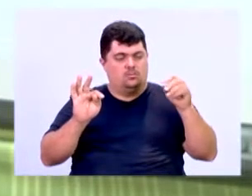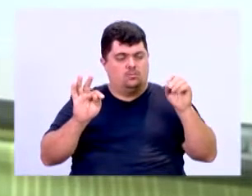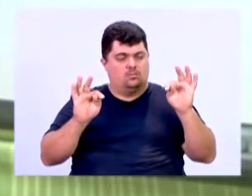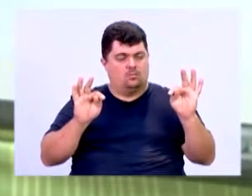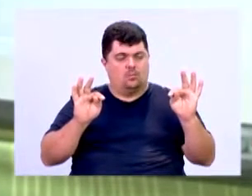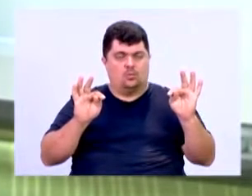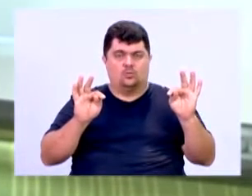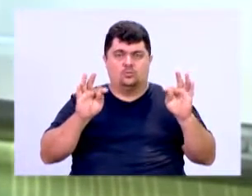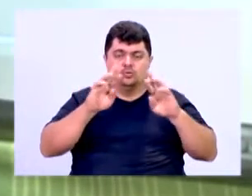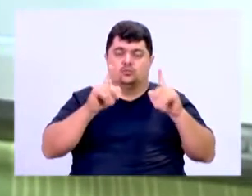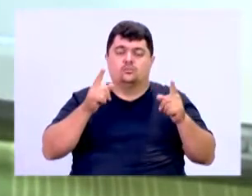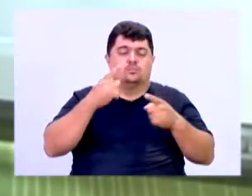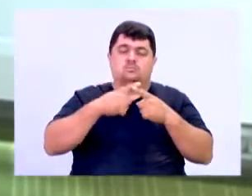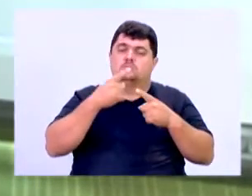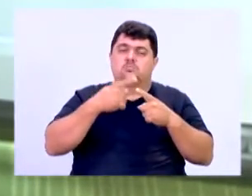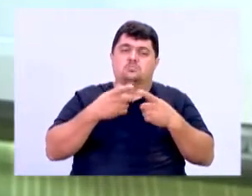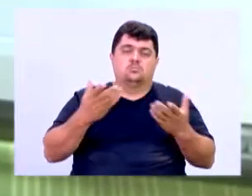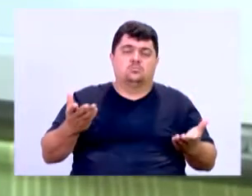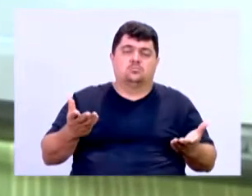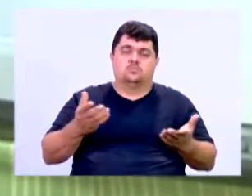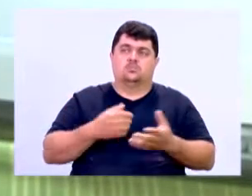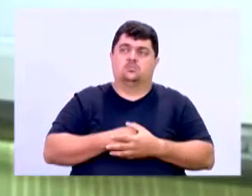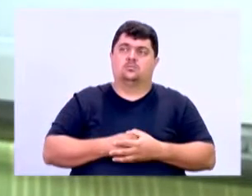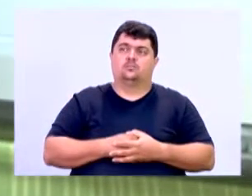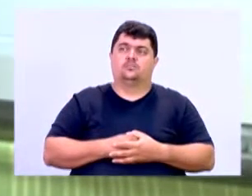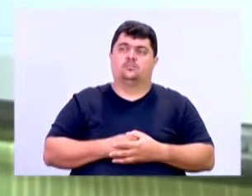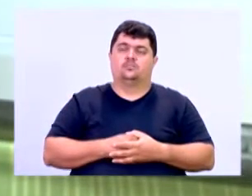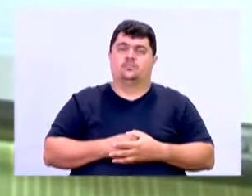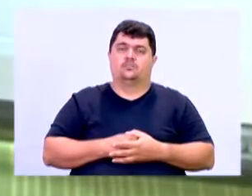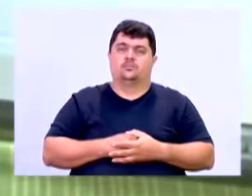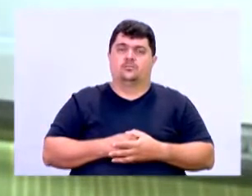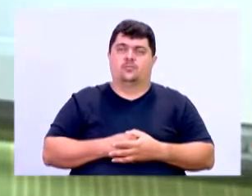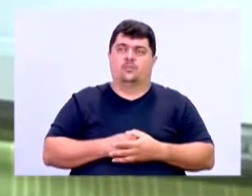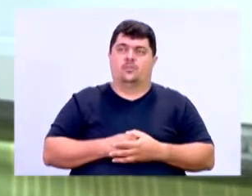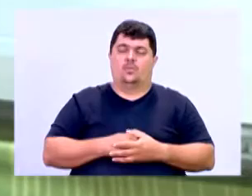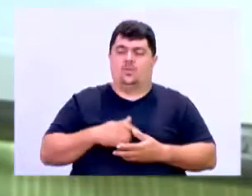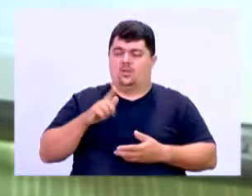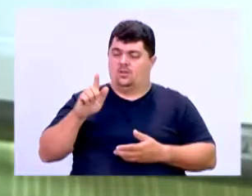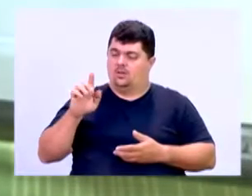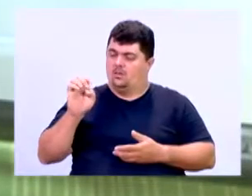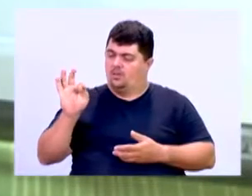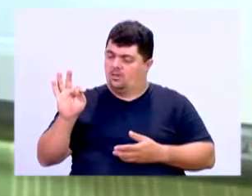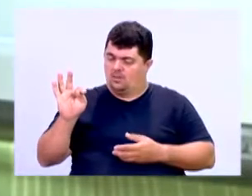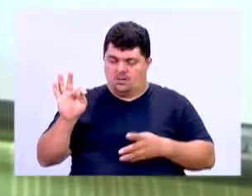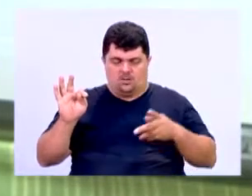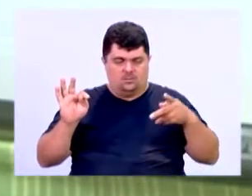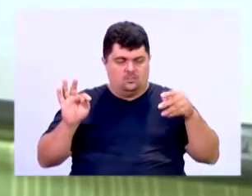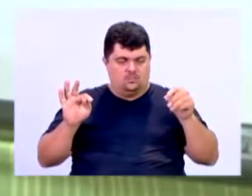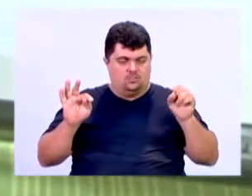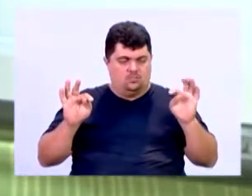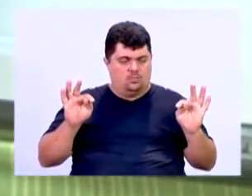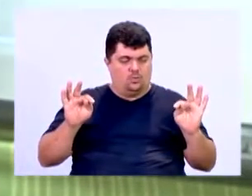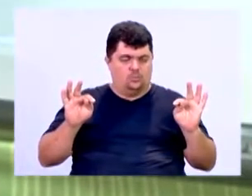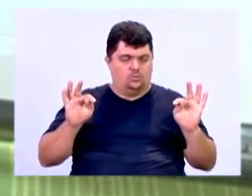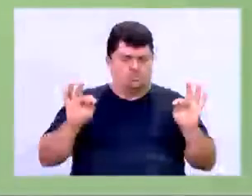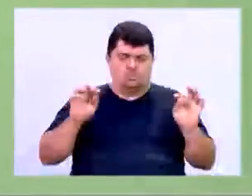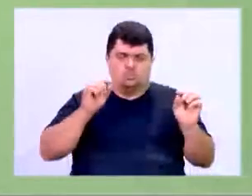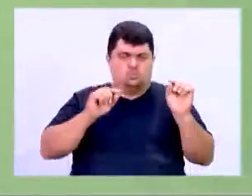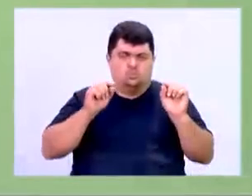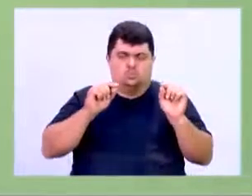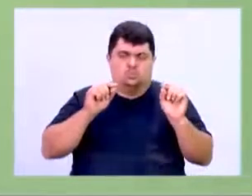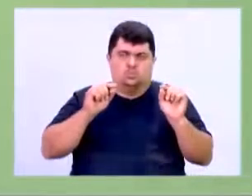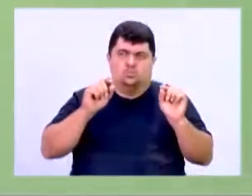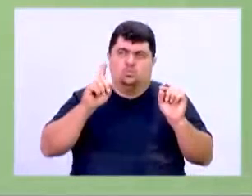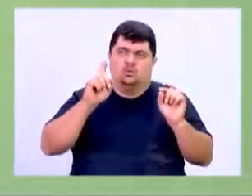post, nessa analogia que eu fiz aqui. Qual que é a diferença de utilizar o get e o post em formulários? Bom, a diferença